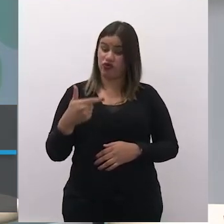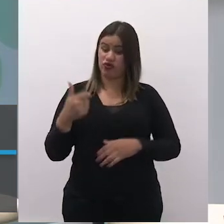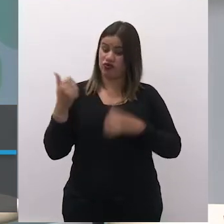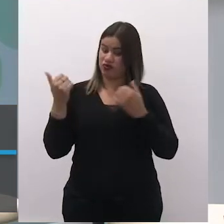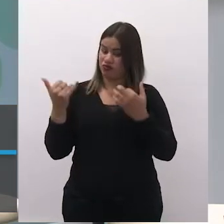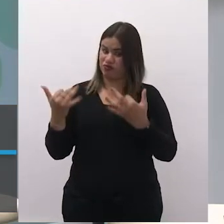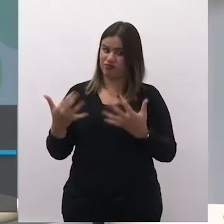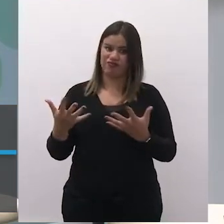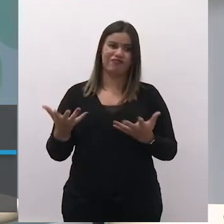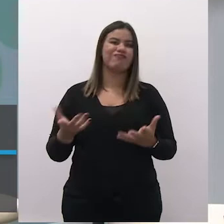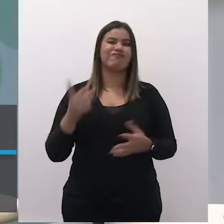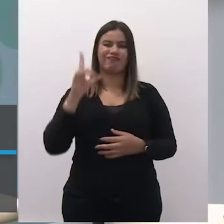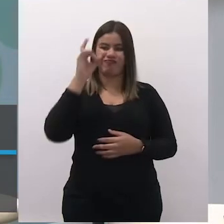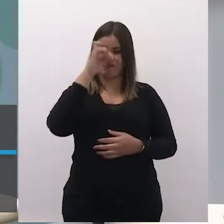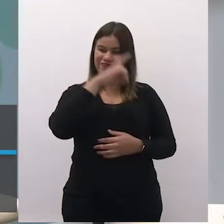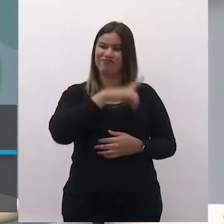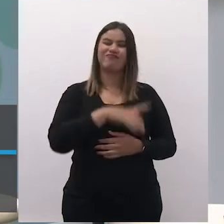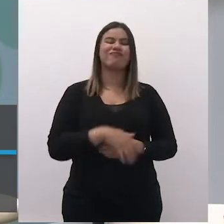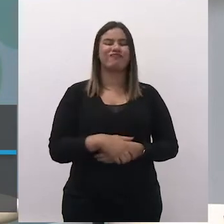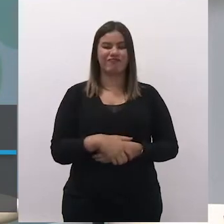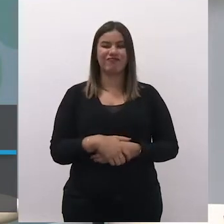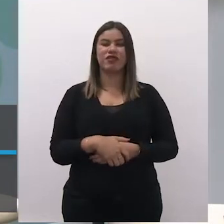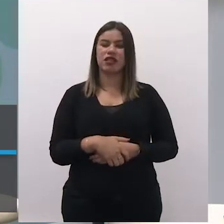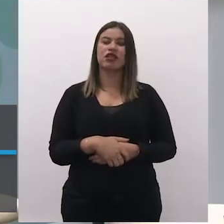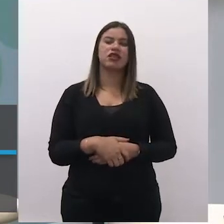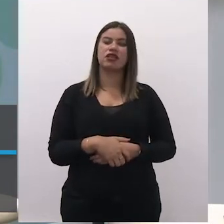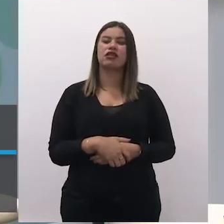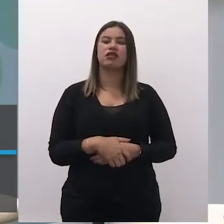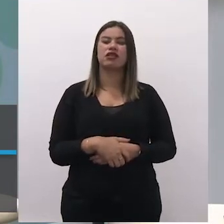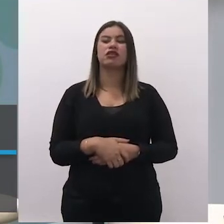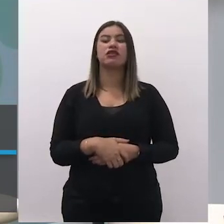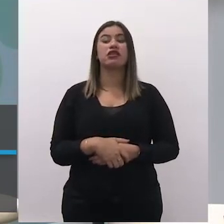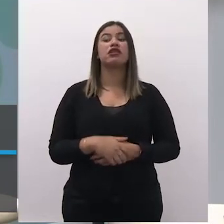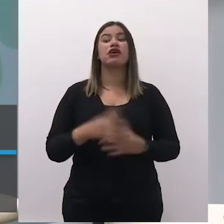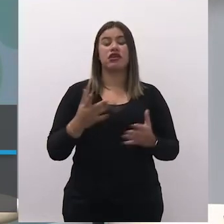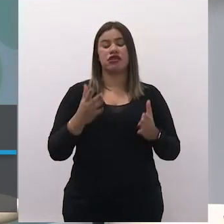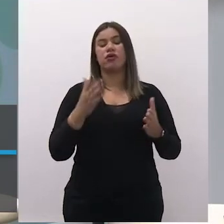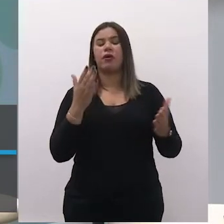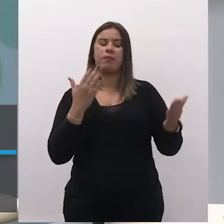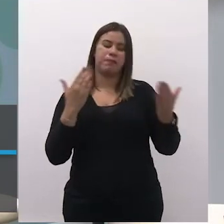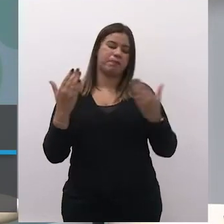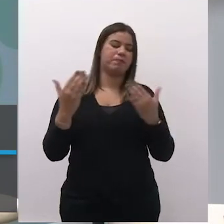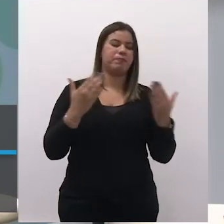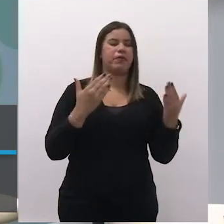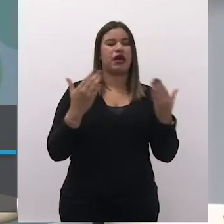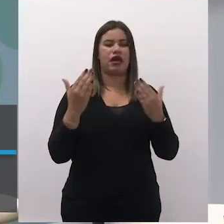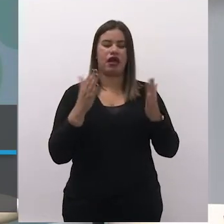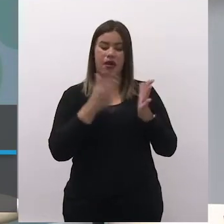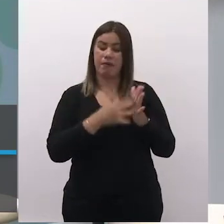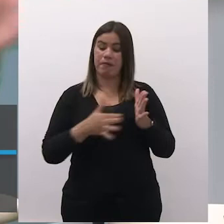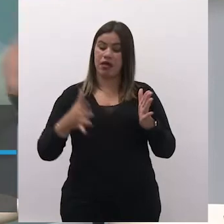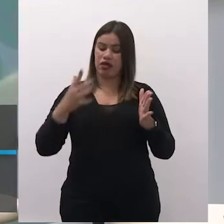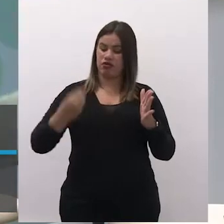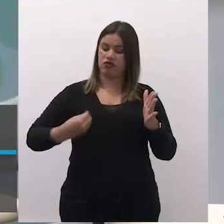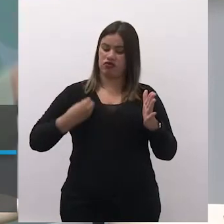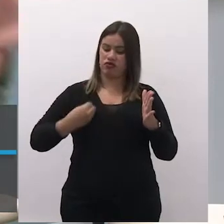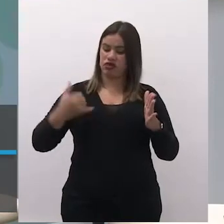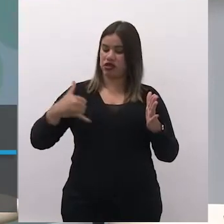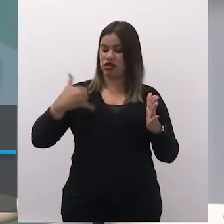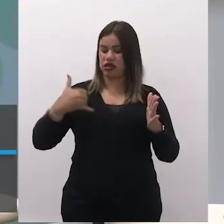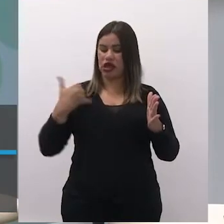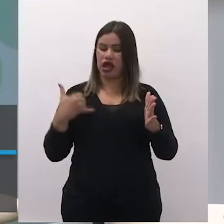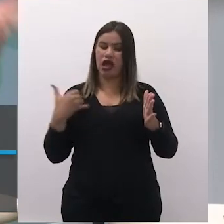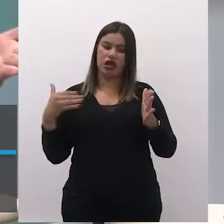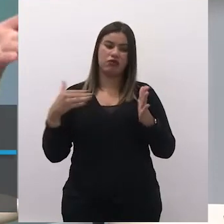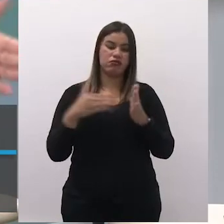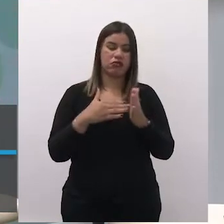divisão. Então, é bem interessante a gente pegar um estágio e tentar comparar. Né? E nós, professores, eu nunca